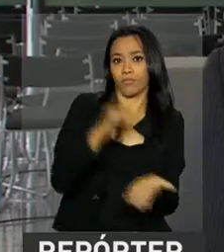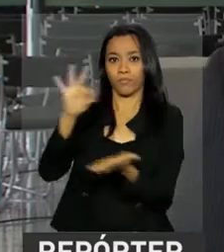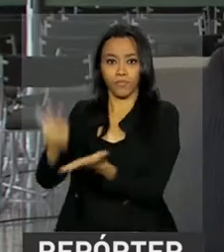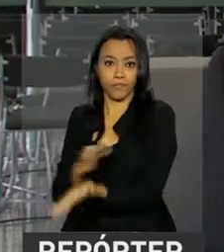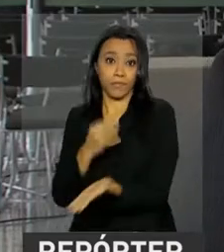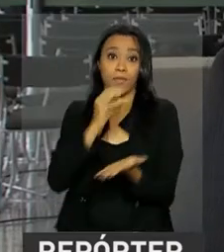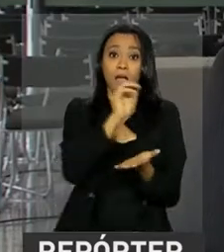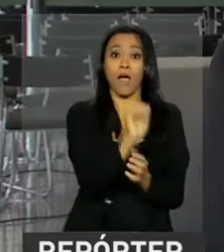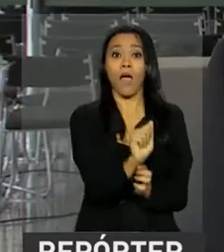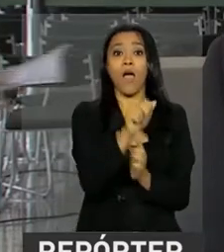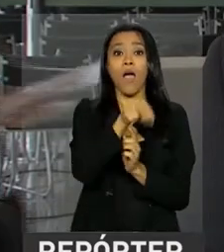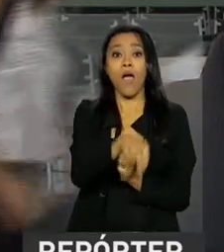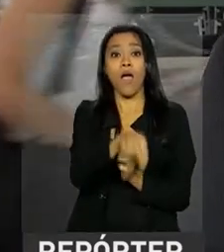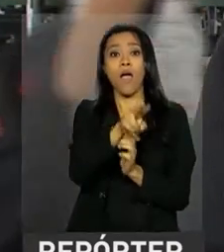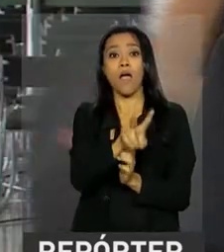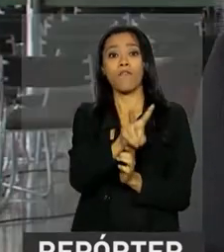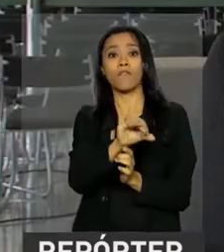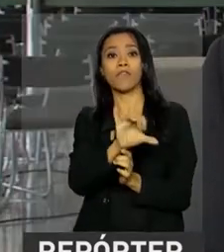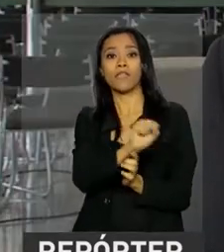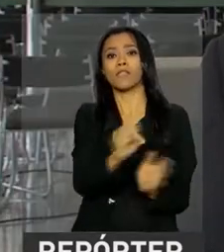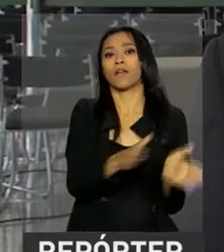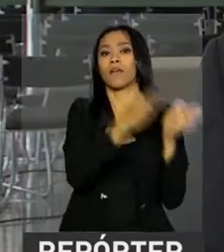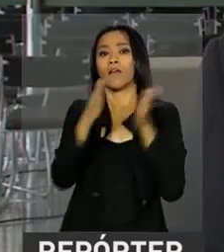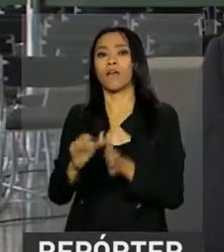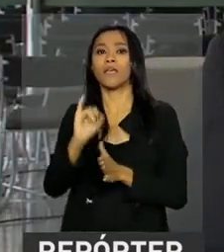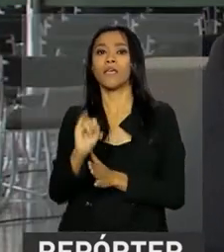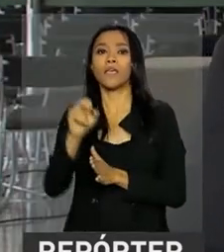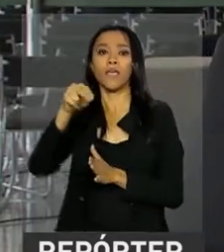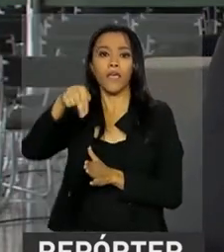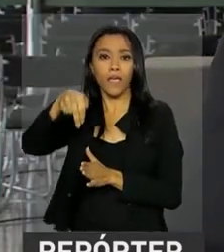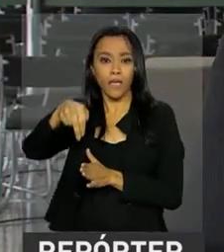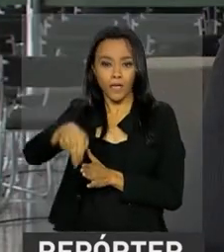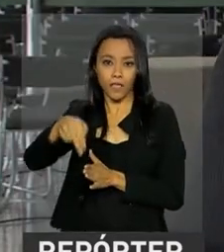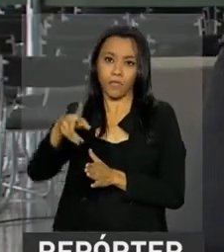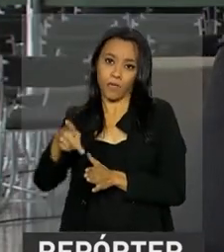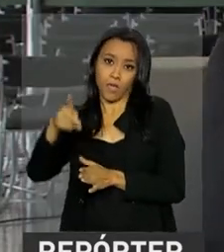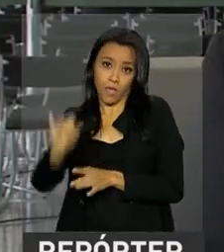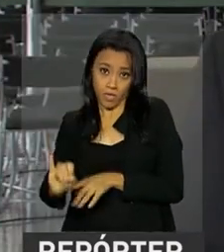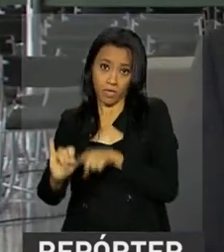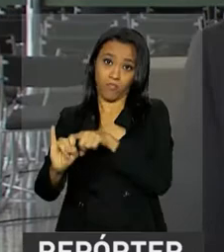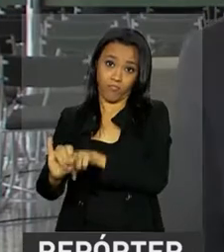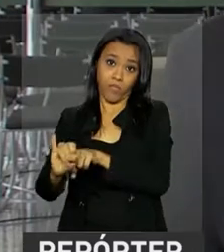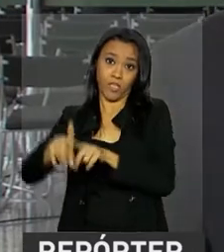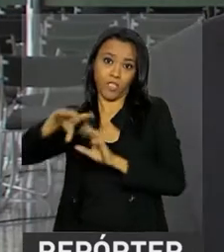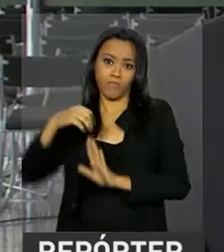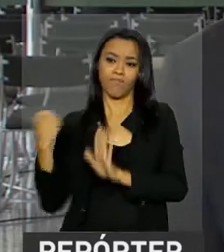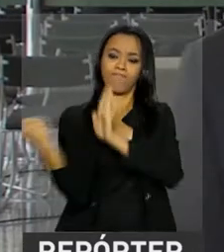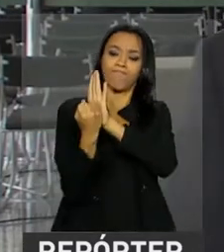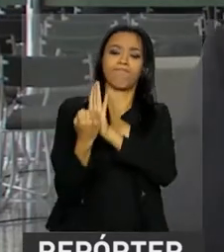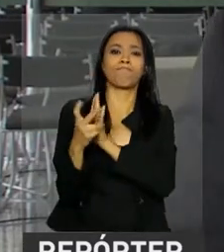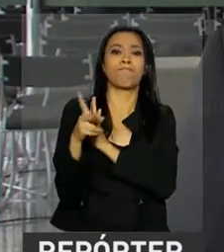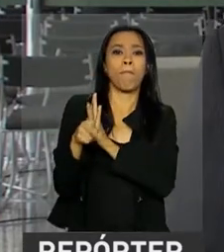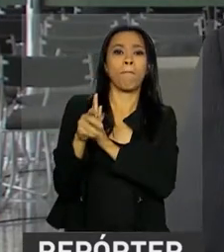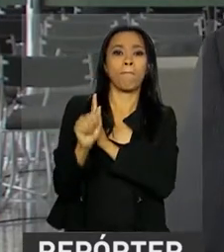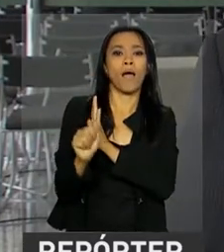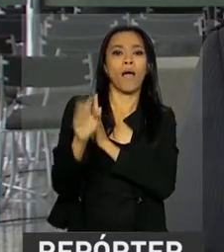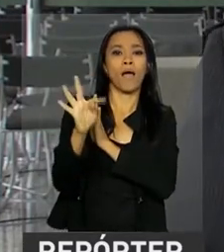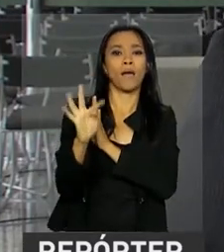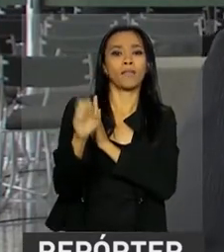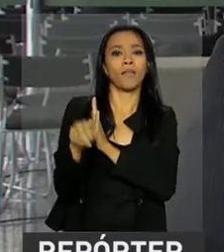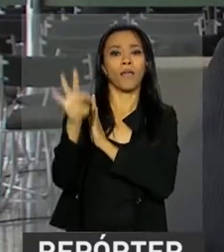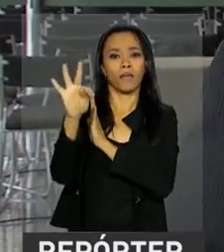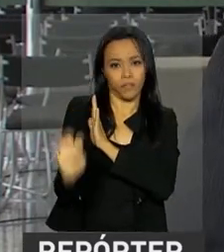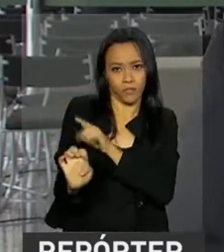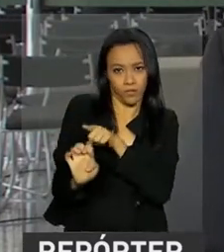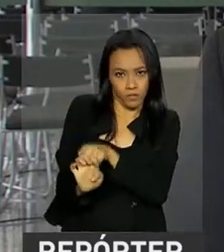anvisa e do inpp ipca o instituto de propriedade industrial e instituto nacional de propriedade industrial e